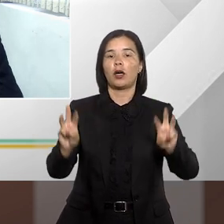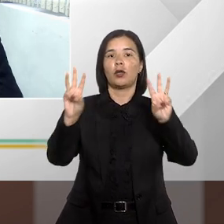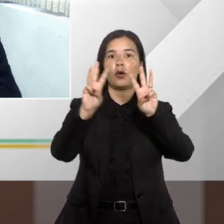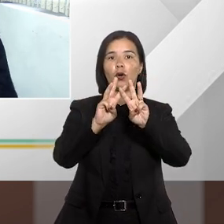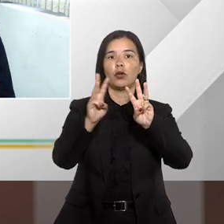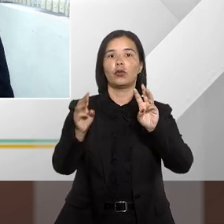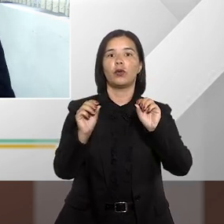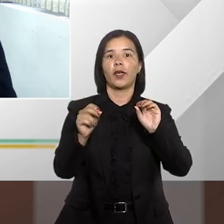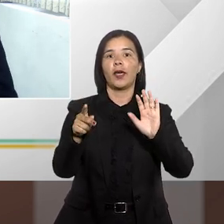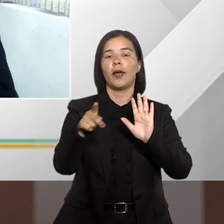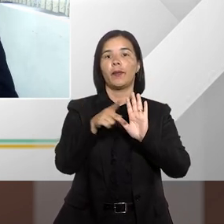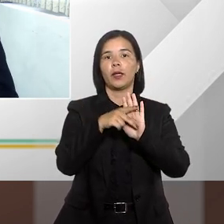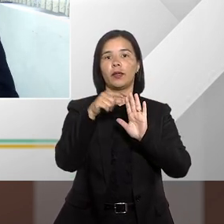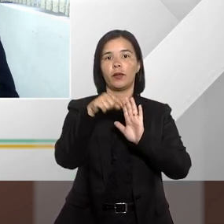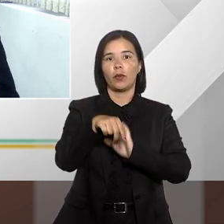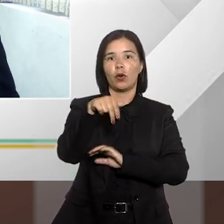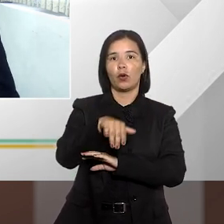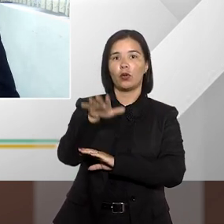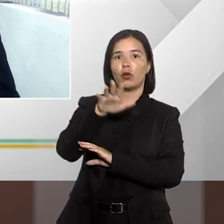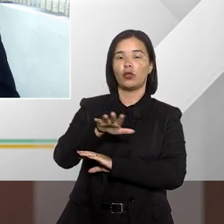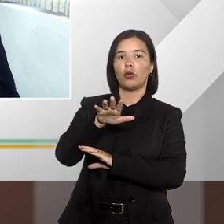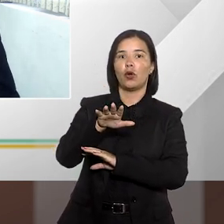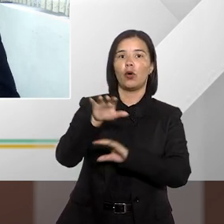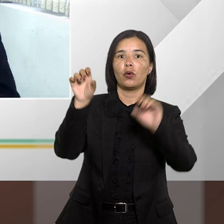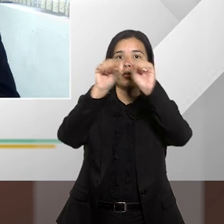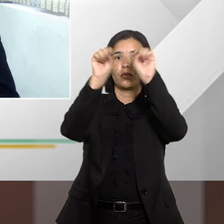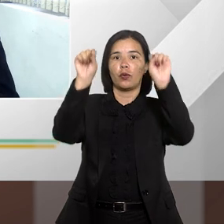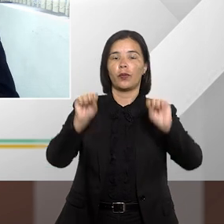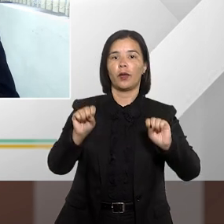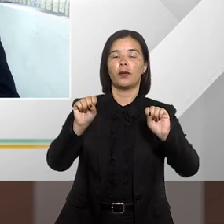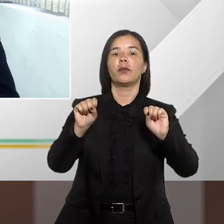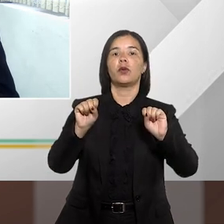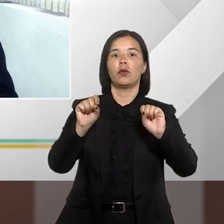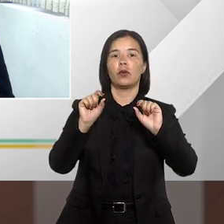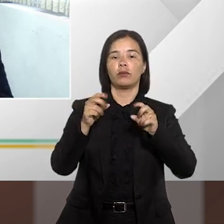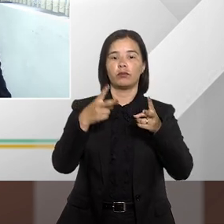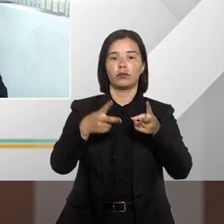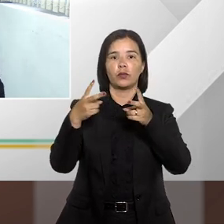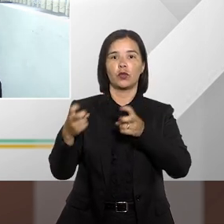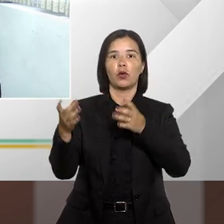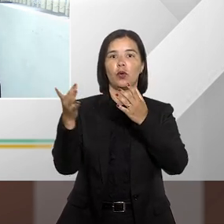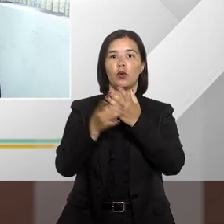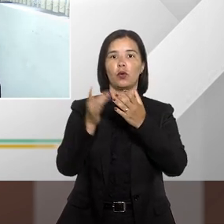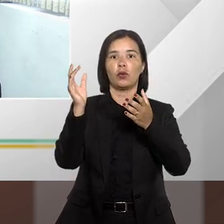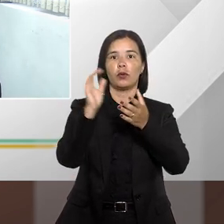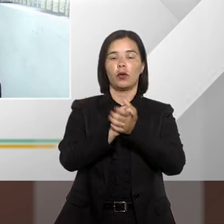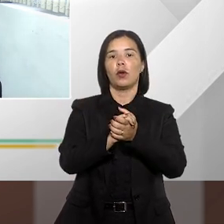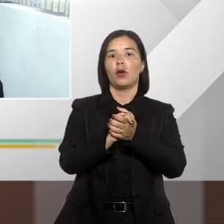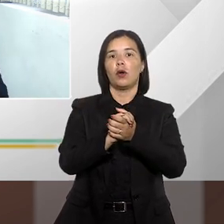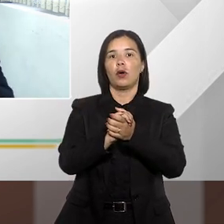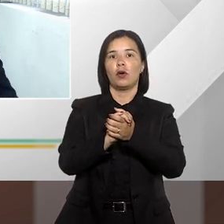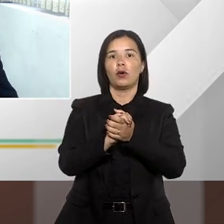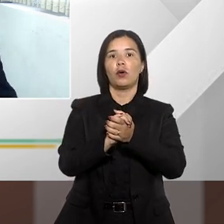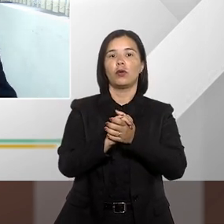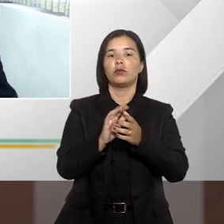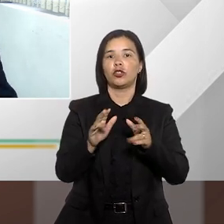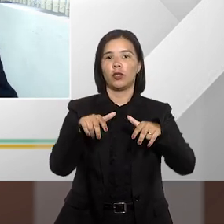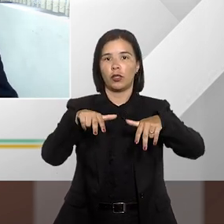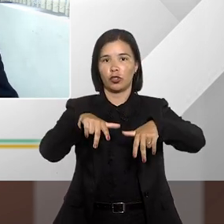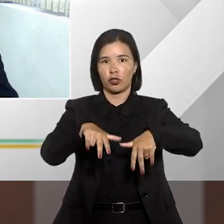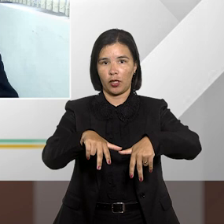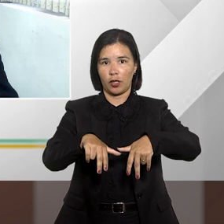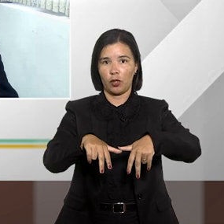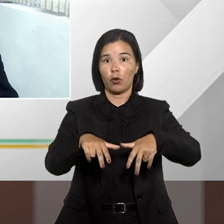Em 2011, o Supremo Tribunal Federal se posicionou para reconhecer a união estável homoafetiva e decidir